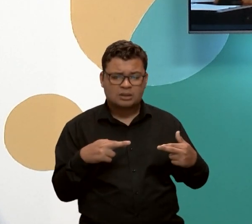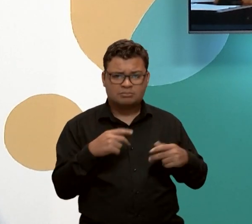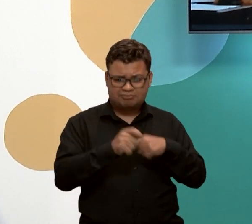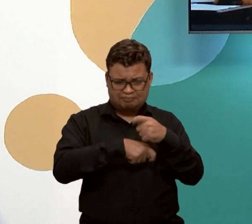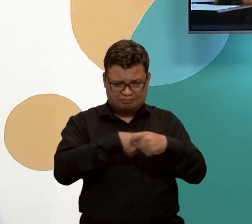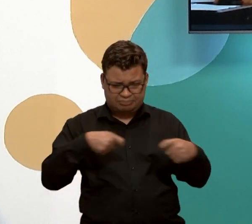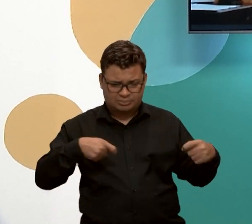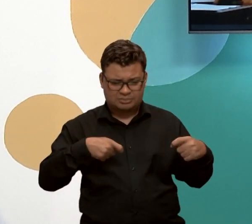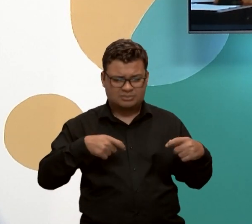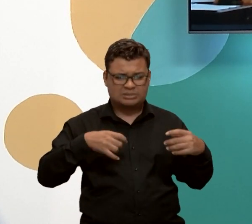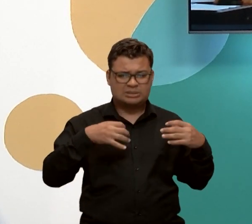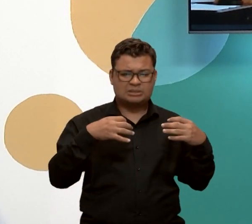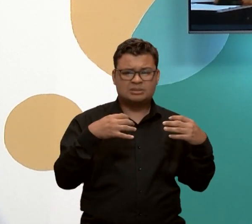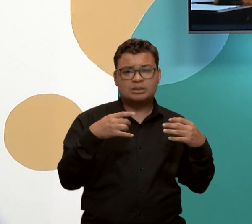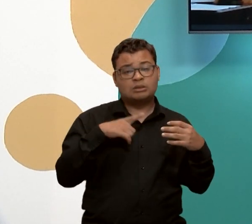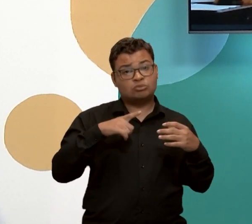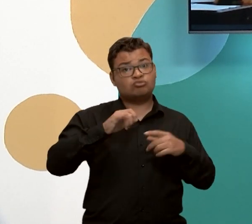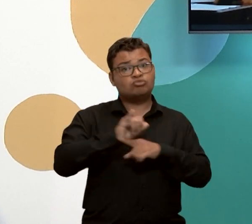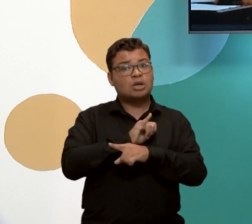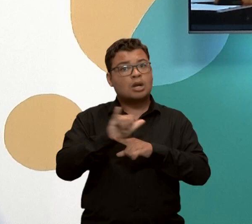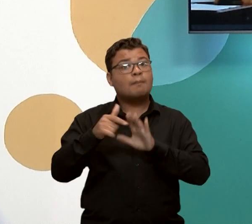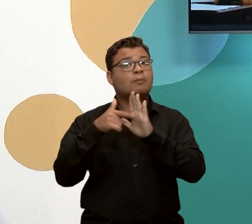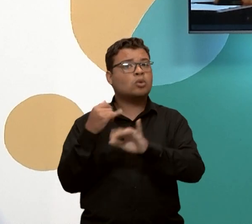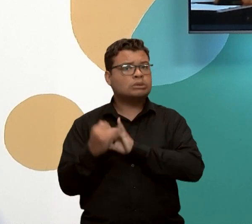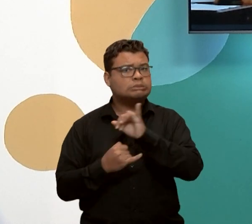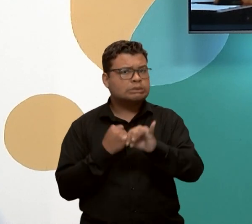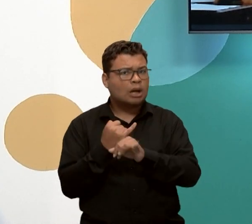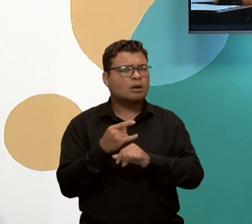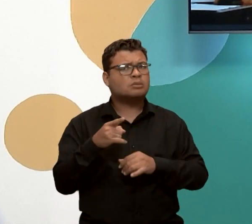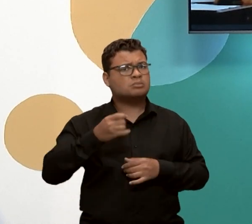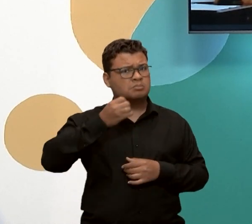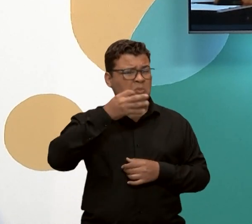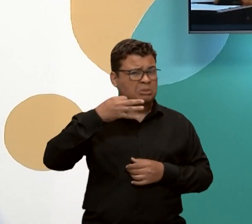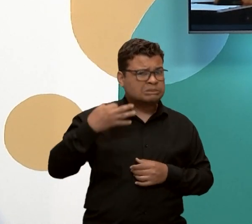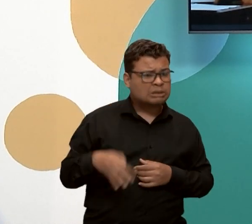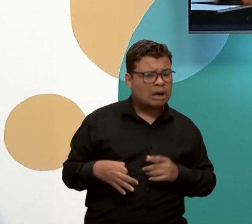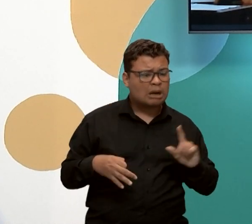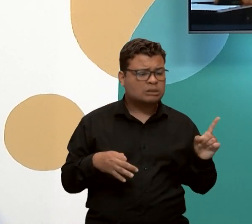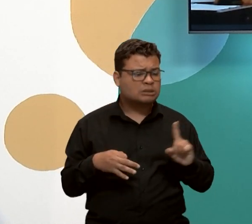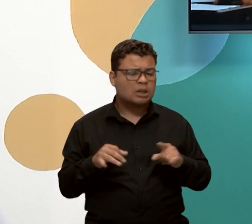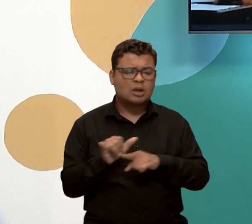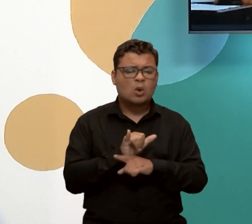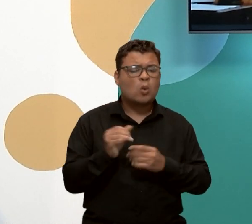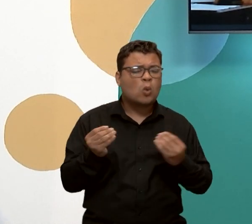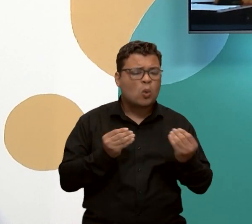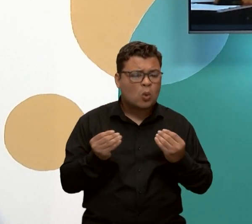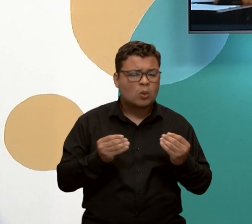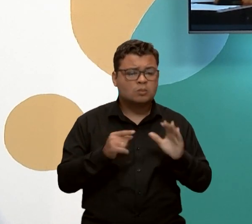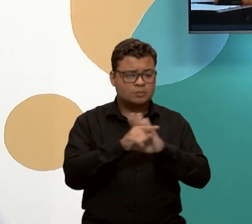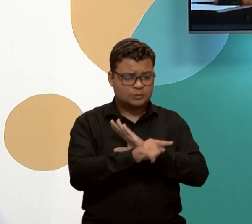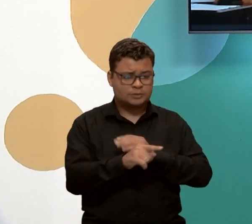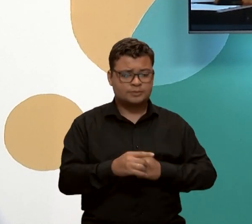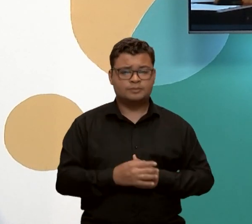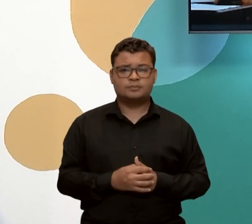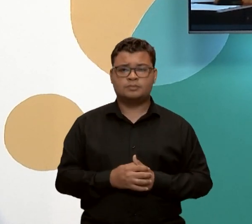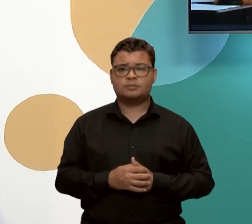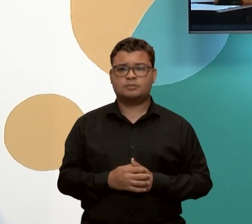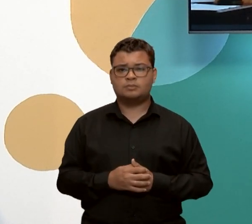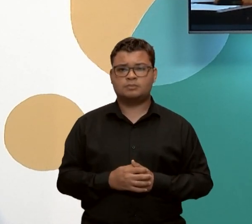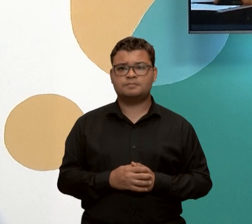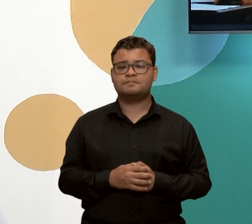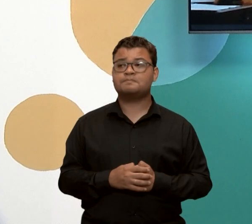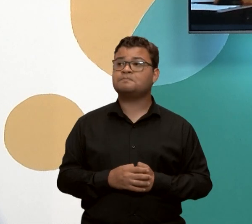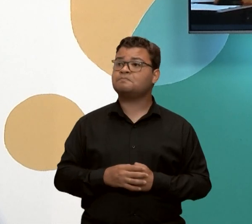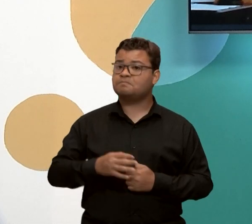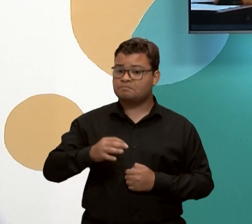isso? É indicado? Que orientações precisam ser feitas, né, caso seja indicado fazer isso? Bom, é correto,